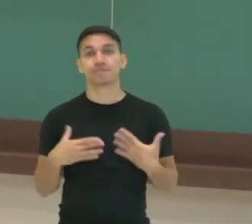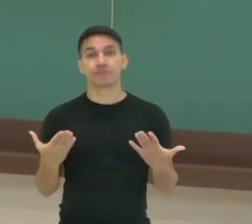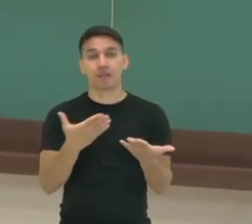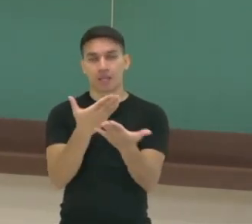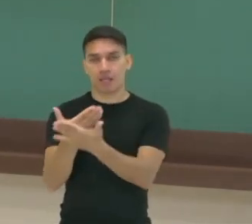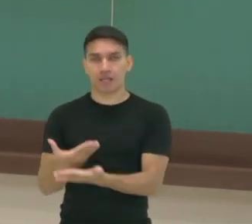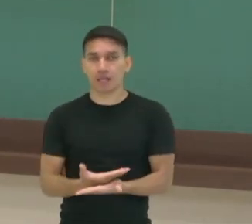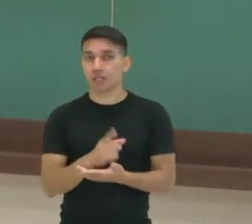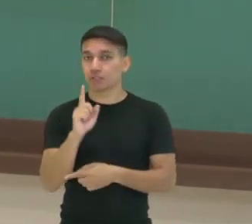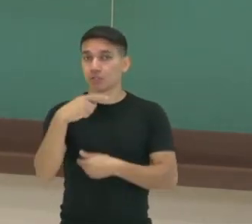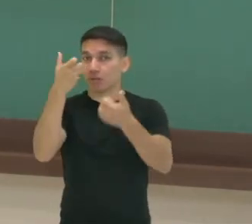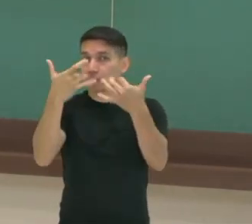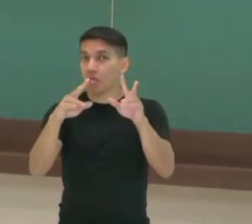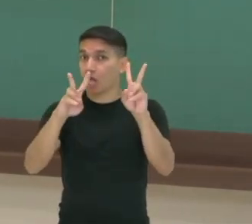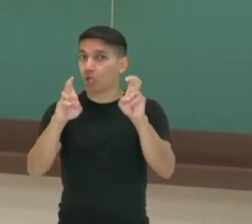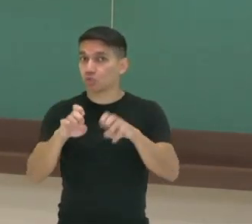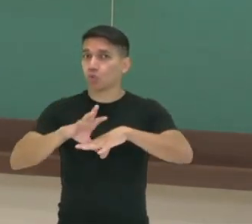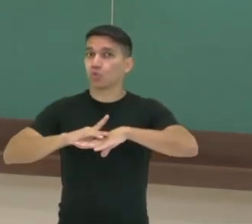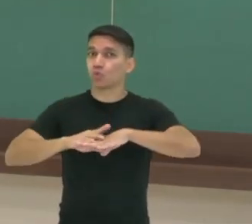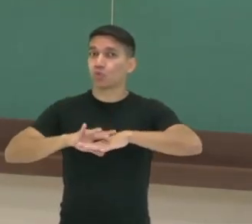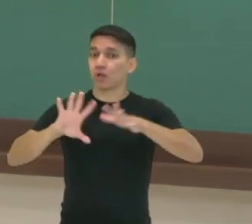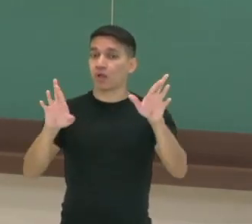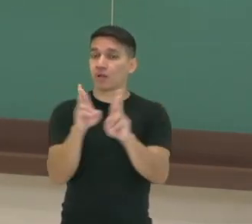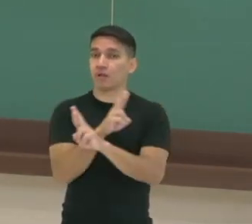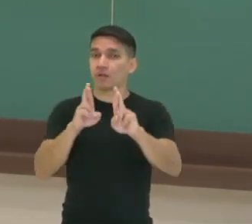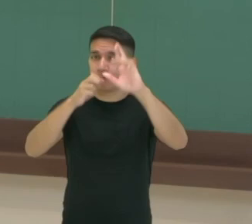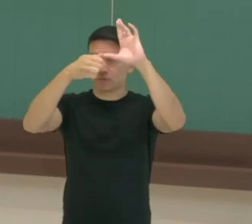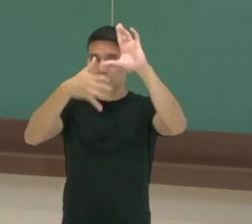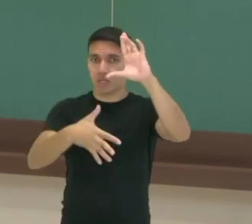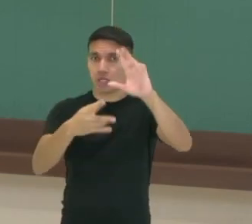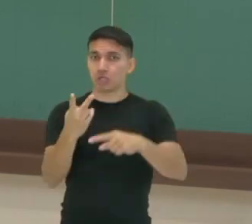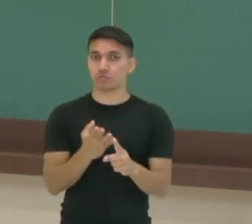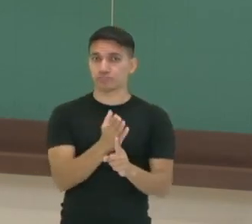Nessa aula, nós falamos sobre doenças do sistema nervoso. 2